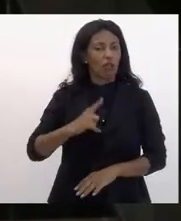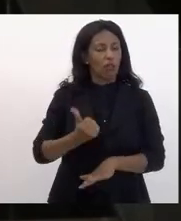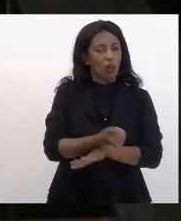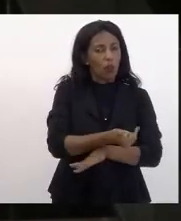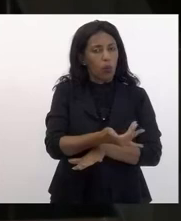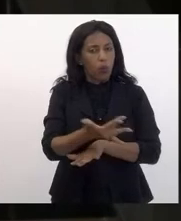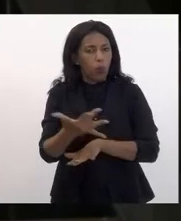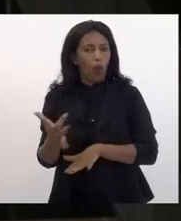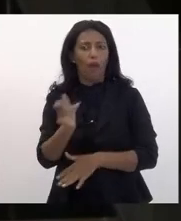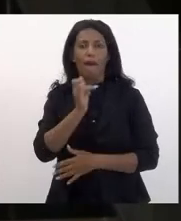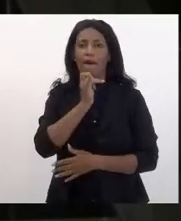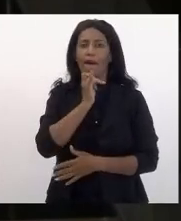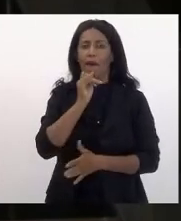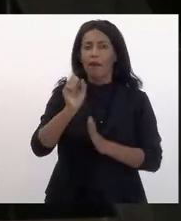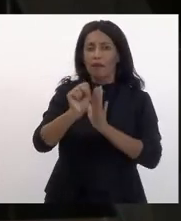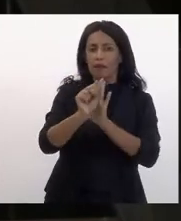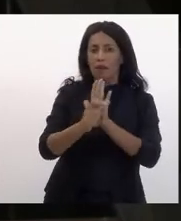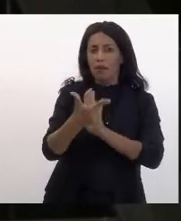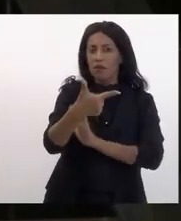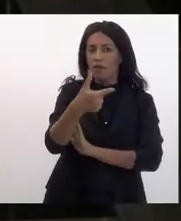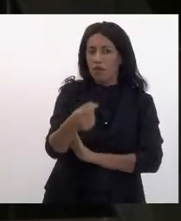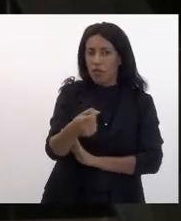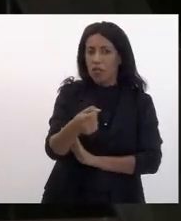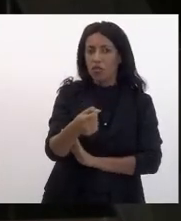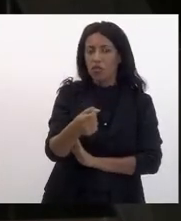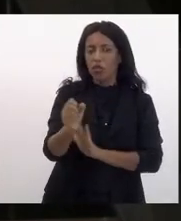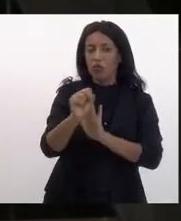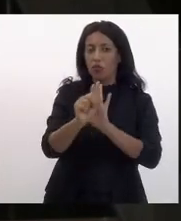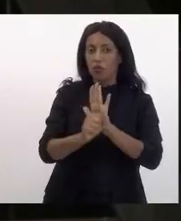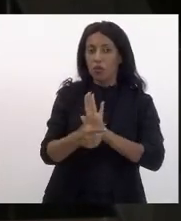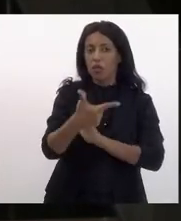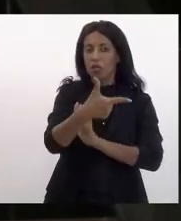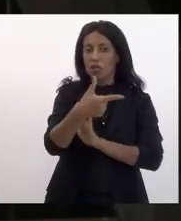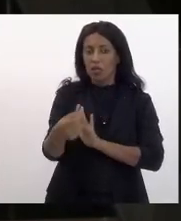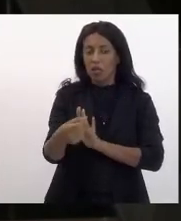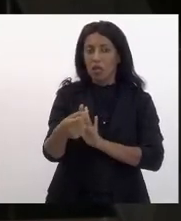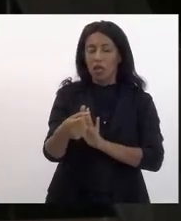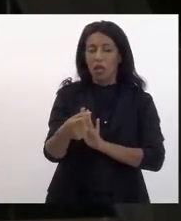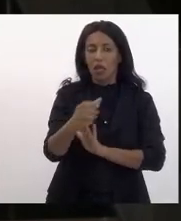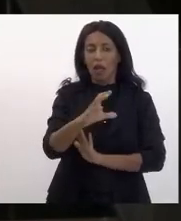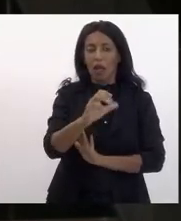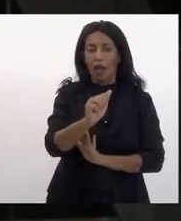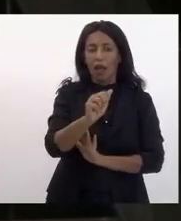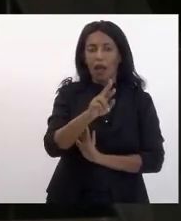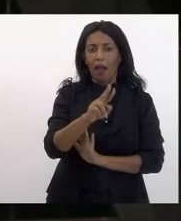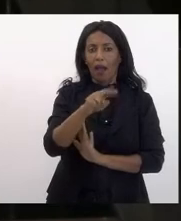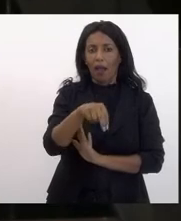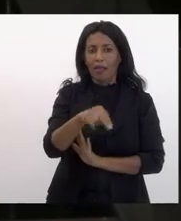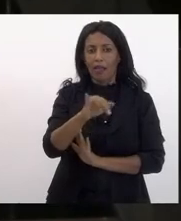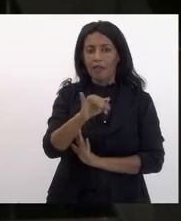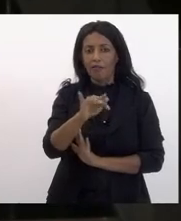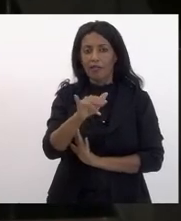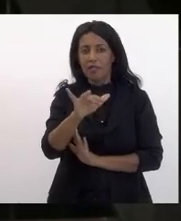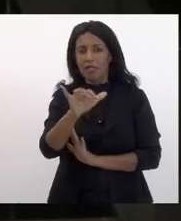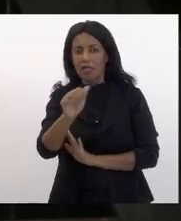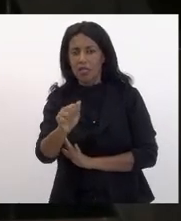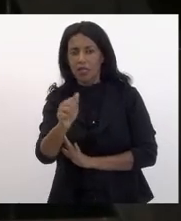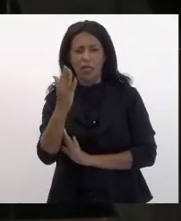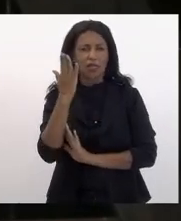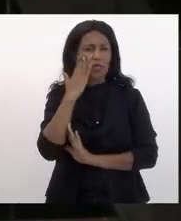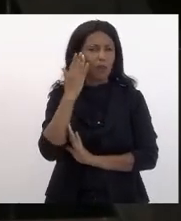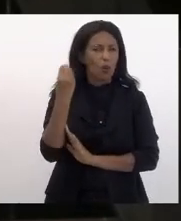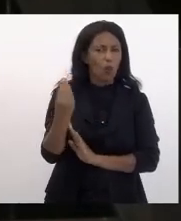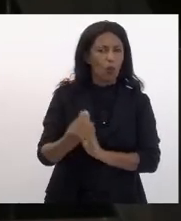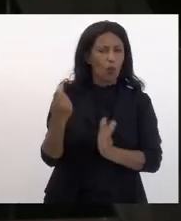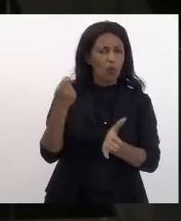diversos exemplos no século XX, o século da carnificina. Nós sabemos como